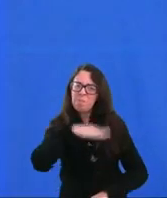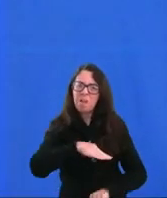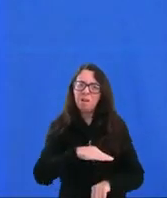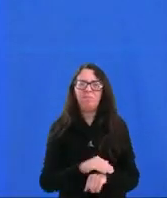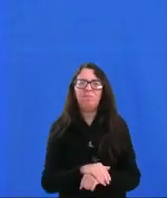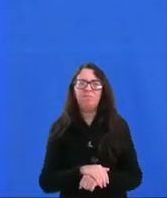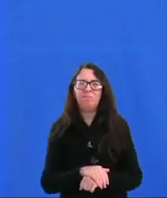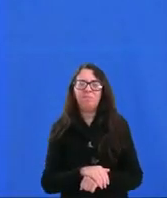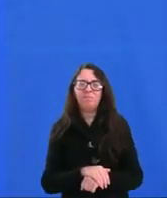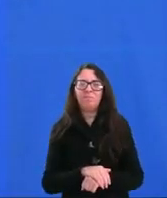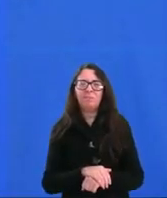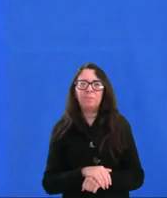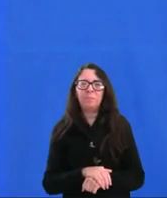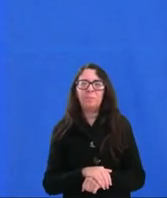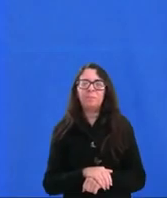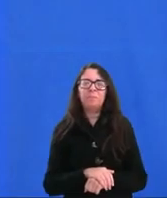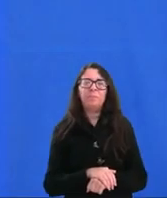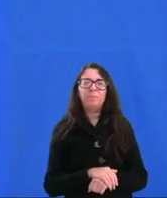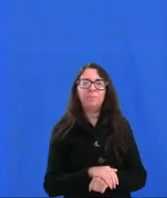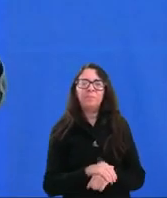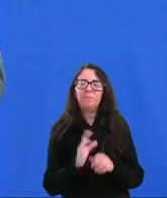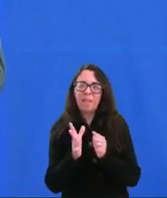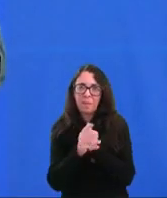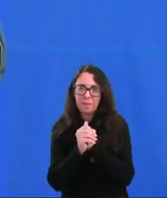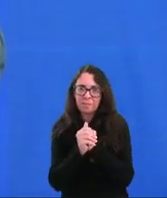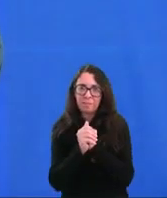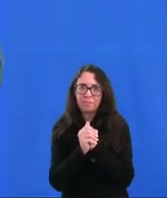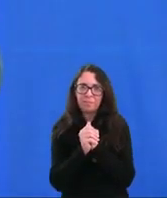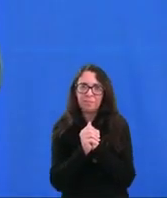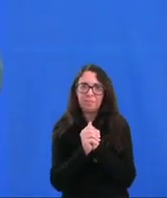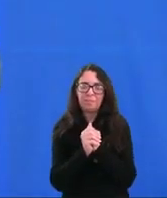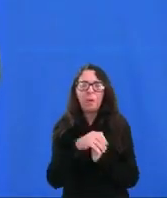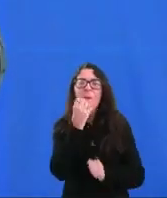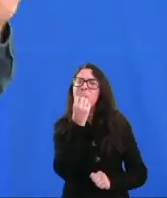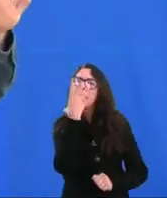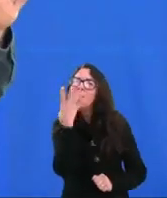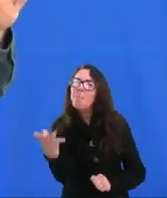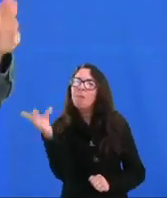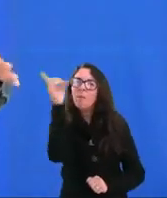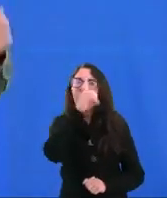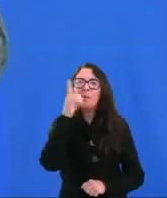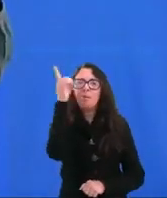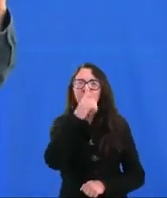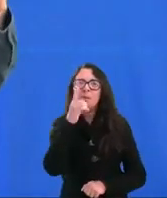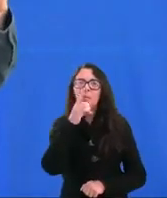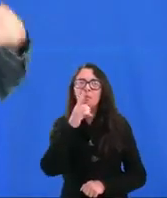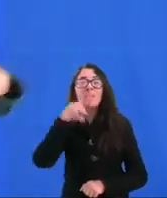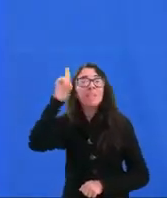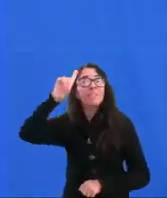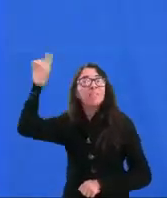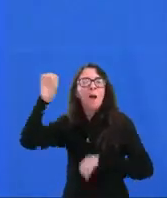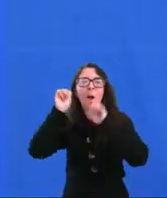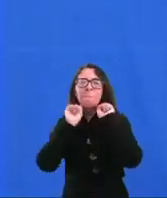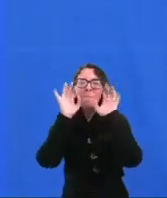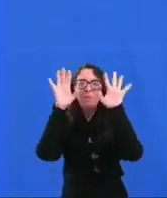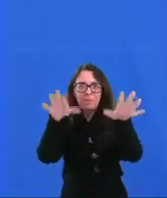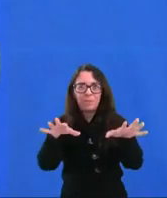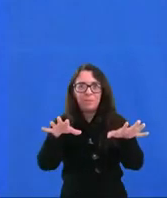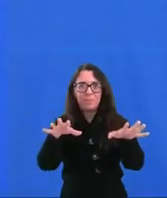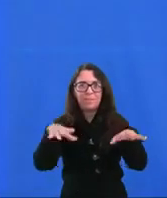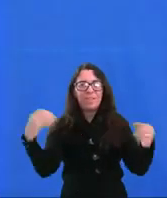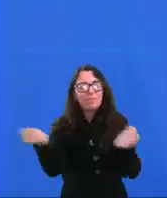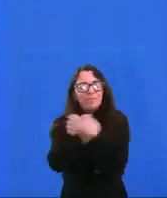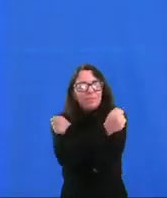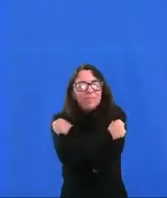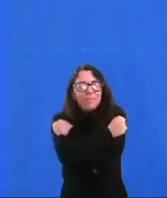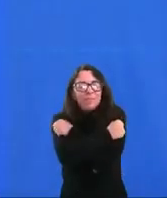aí nos grupos da igreja. Amém? Um bom domingo, Deus abençoe a todos, um bom almoço e um forte abraço